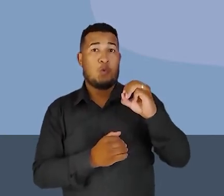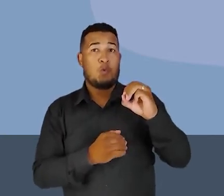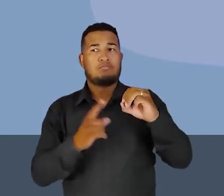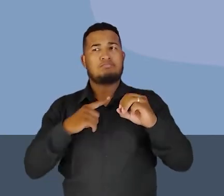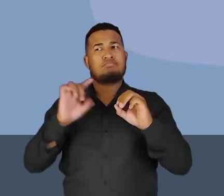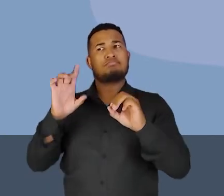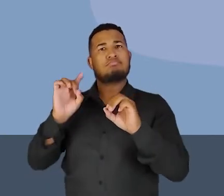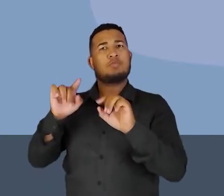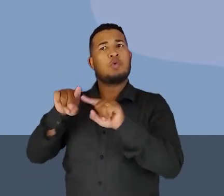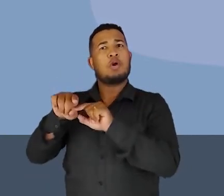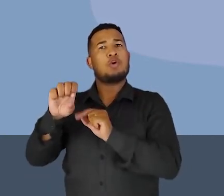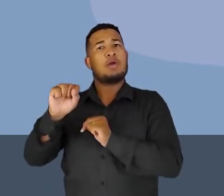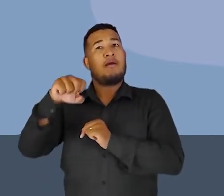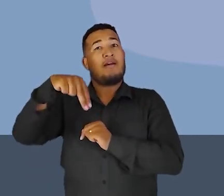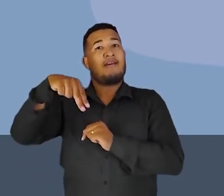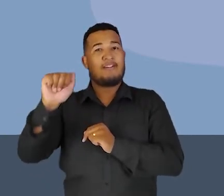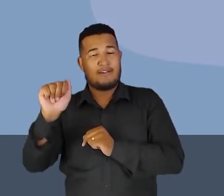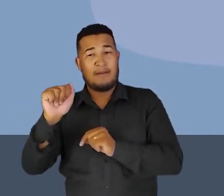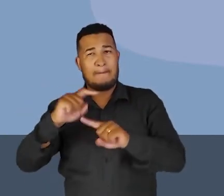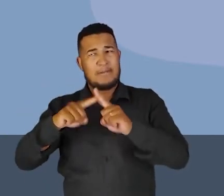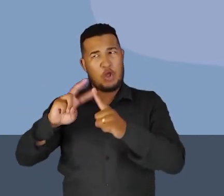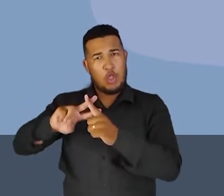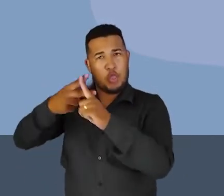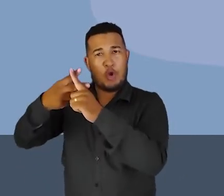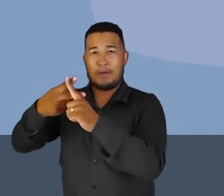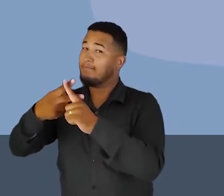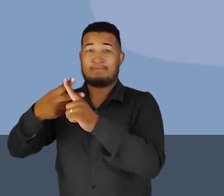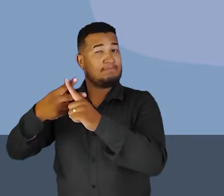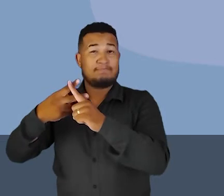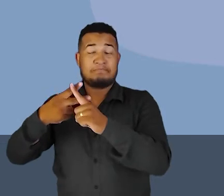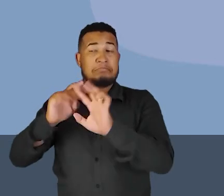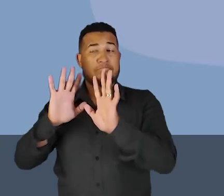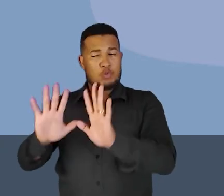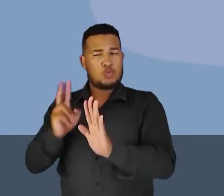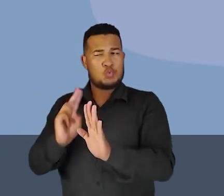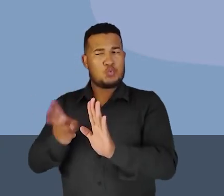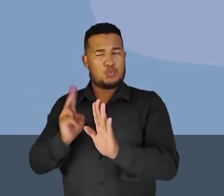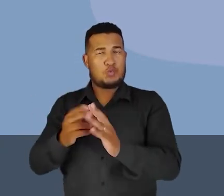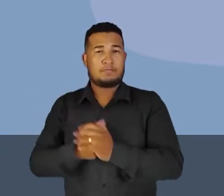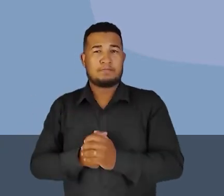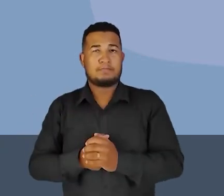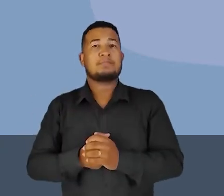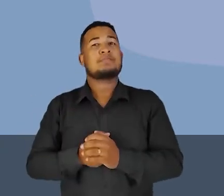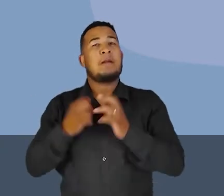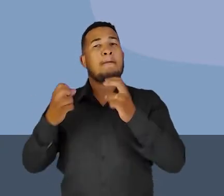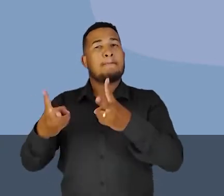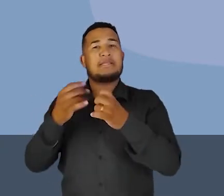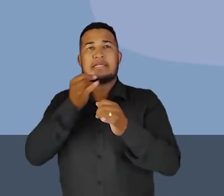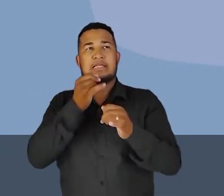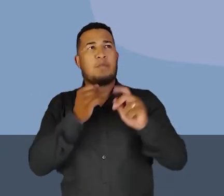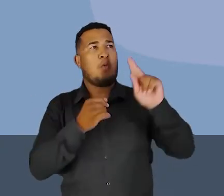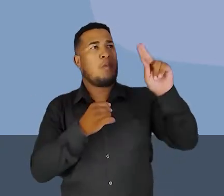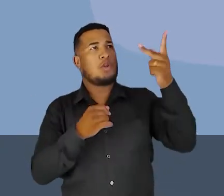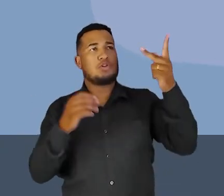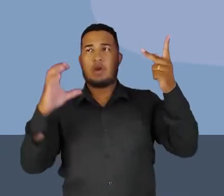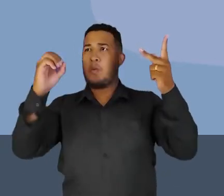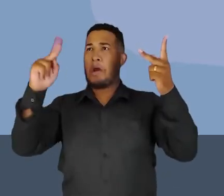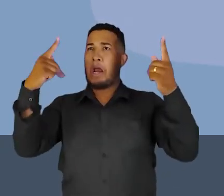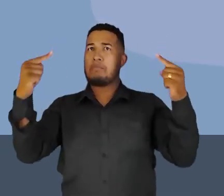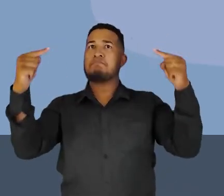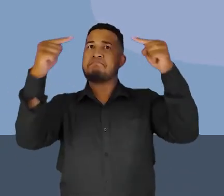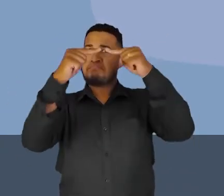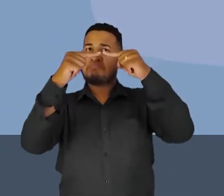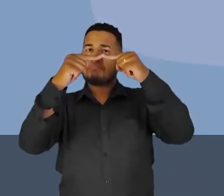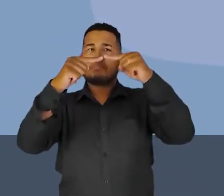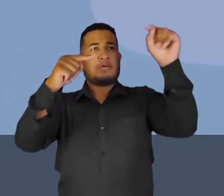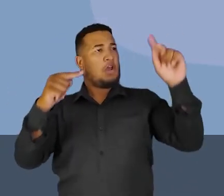dessa vez, nós não vamos dobrar a quantidade de NaOH. Observe que se um hidrogênio do ácido reagir com apenas